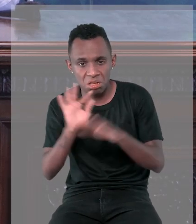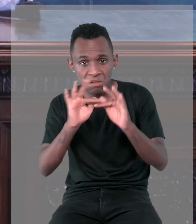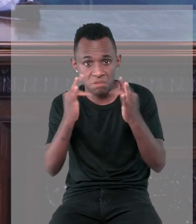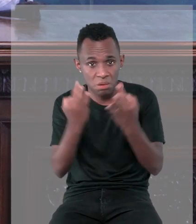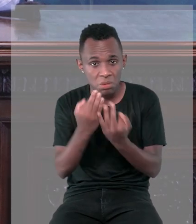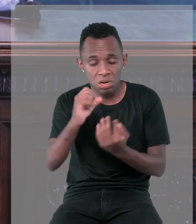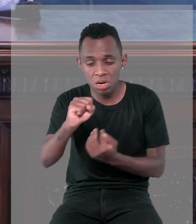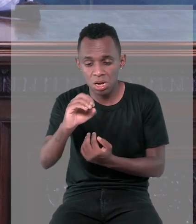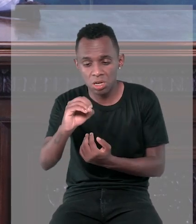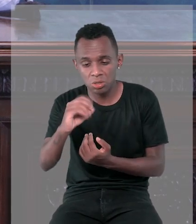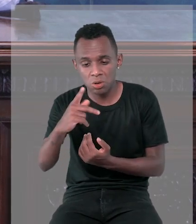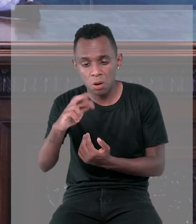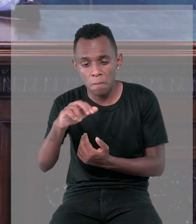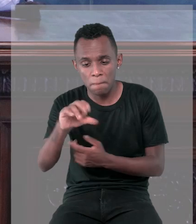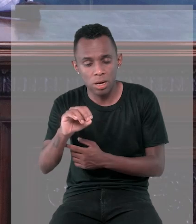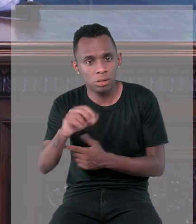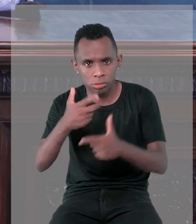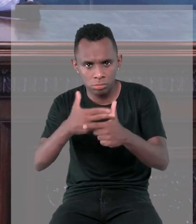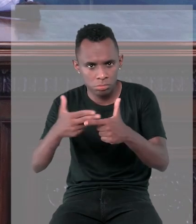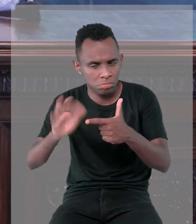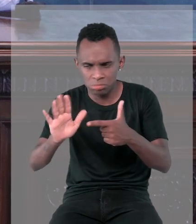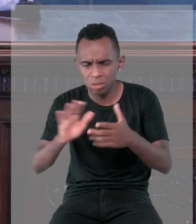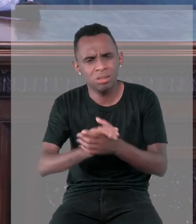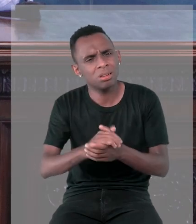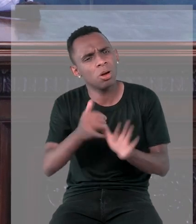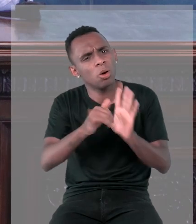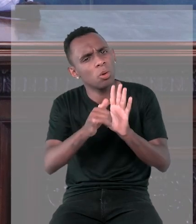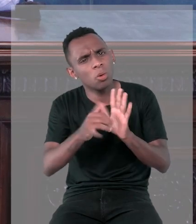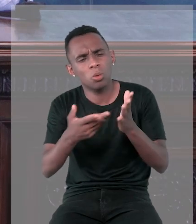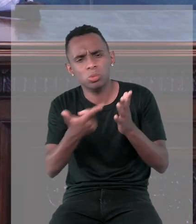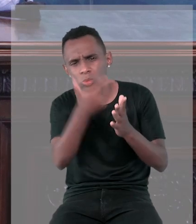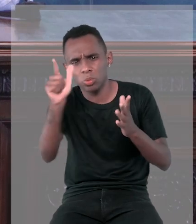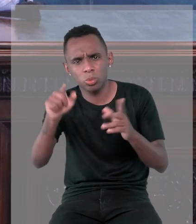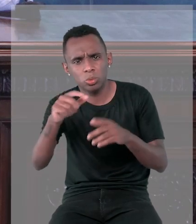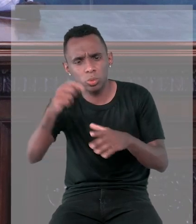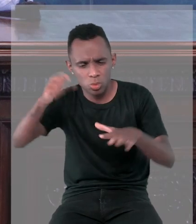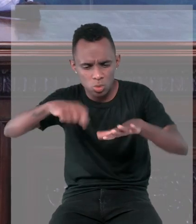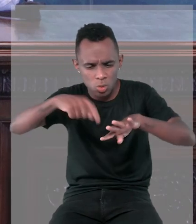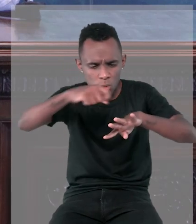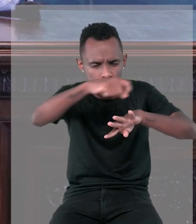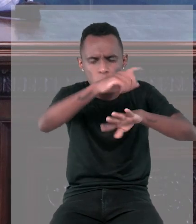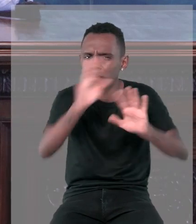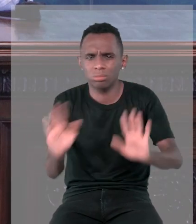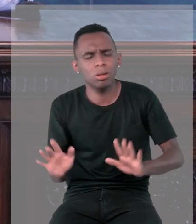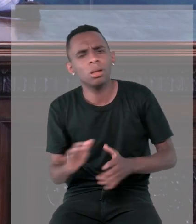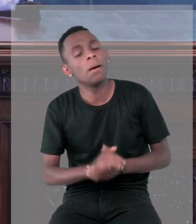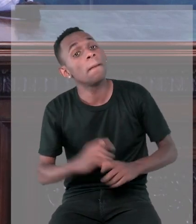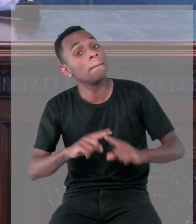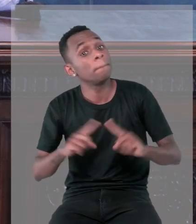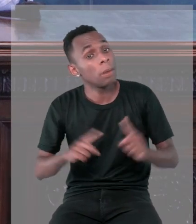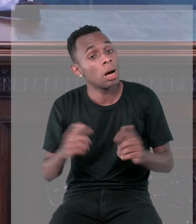Soprano. Não li esse conto do Dino Buzzati, A Gota. Então, vem.